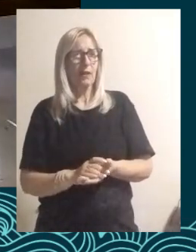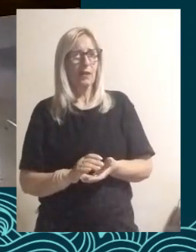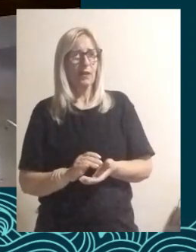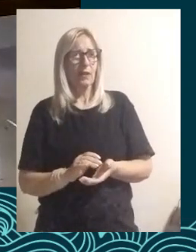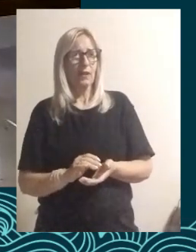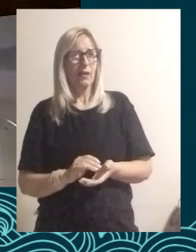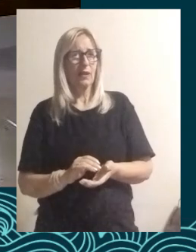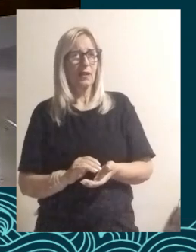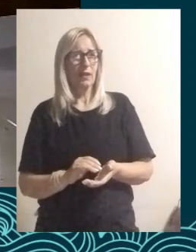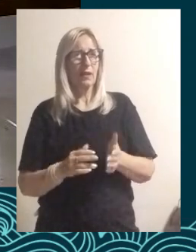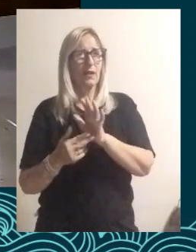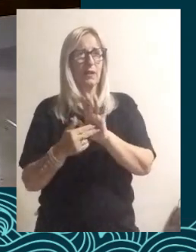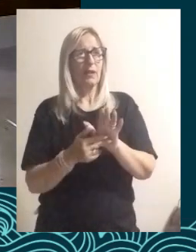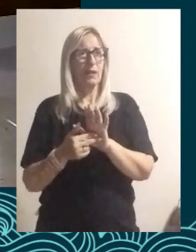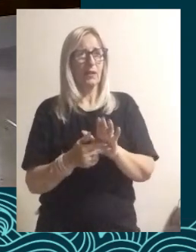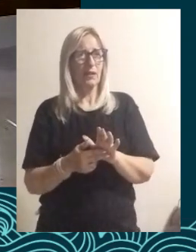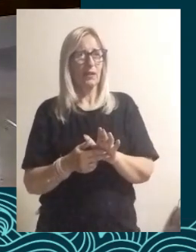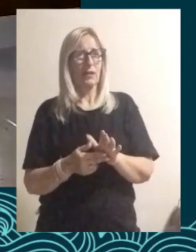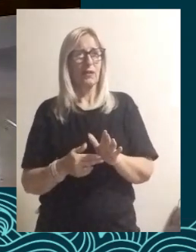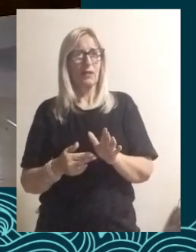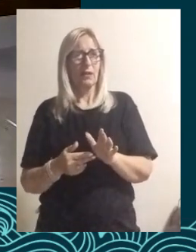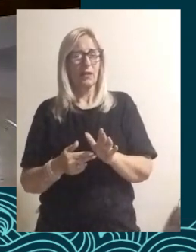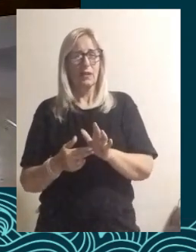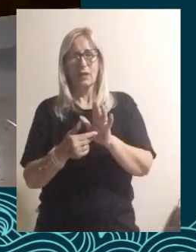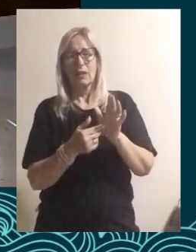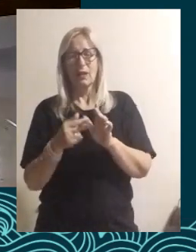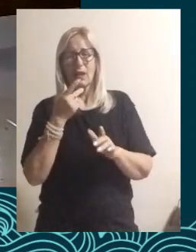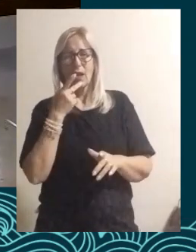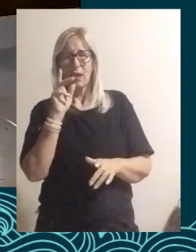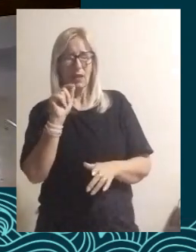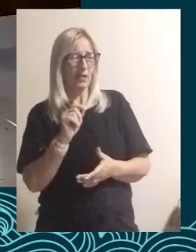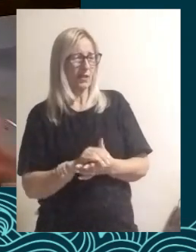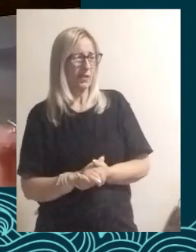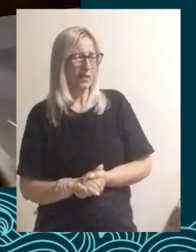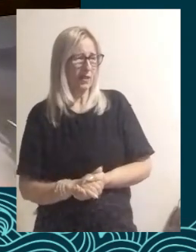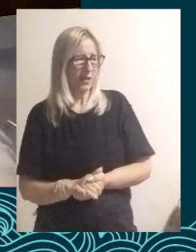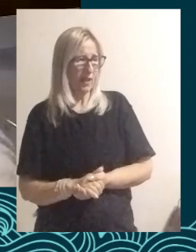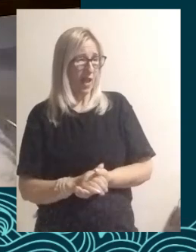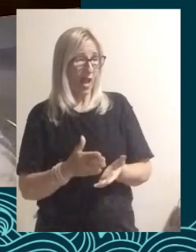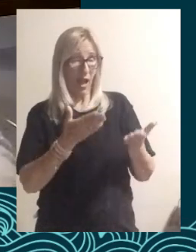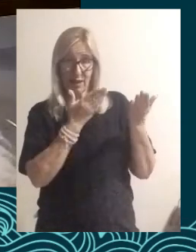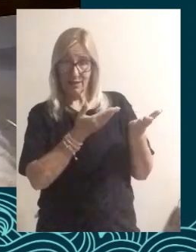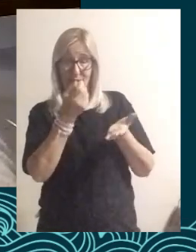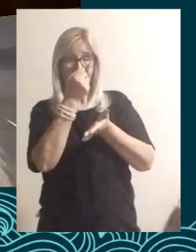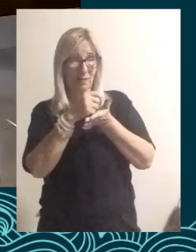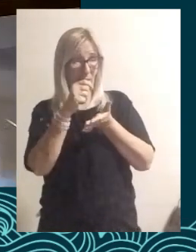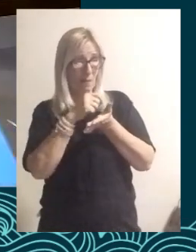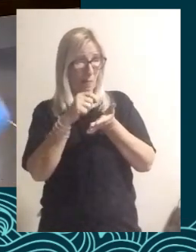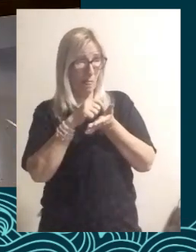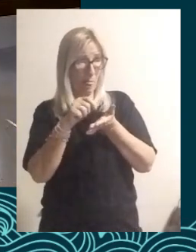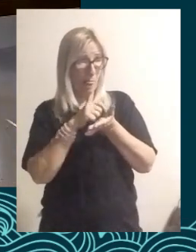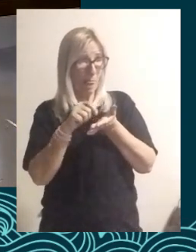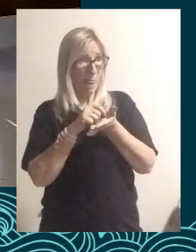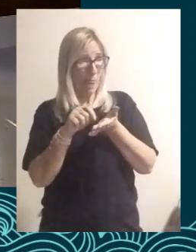escrever. Então, a gente também, dentro do projeto, fez uma oficina de diário de bordo. A Cláudia,